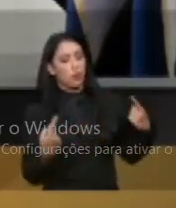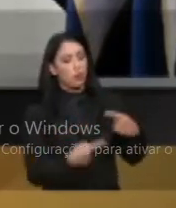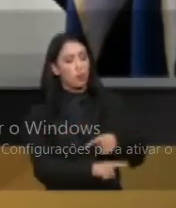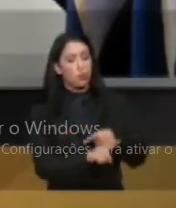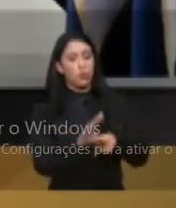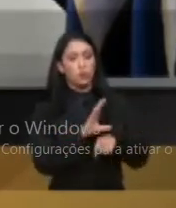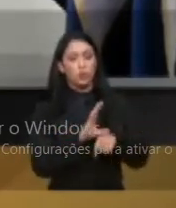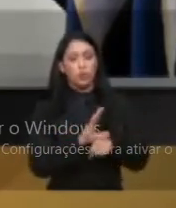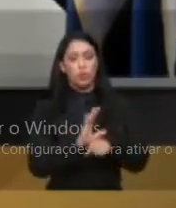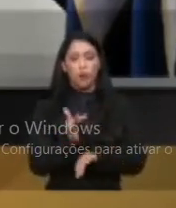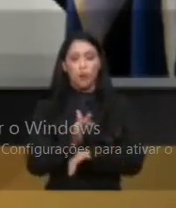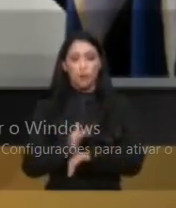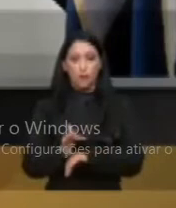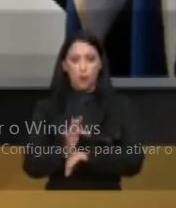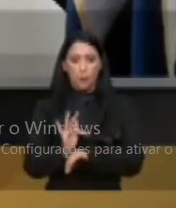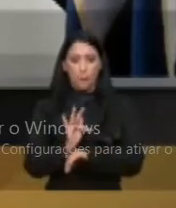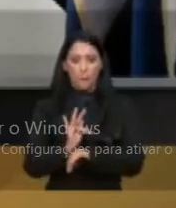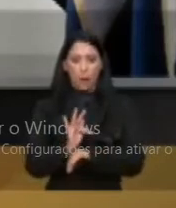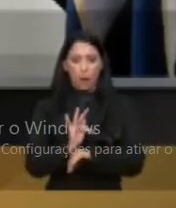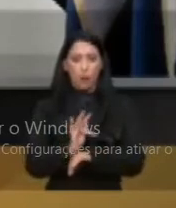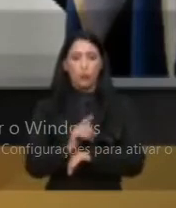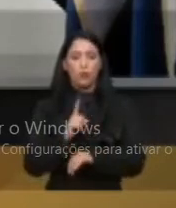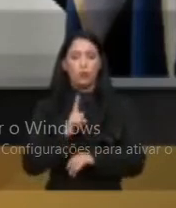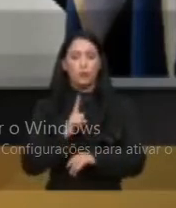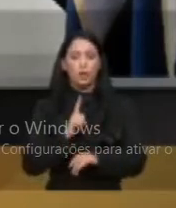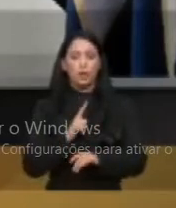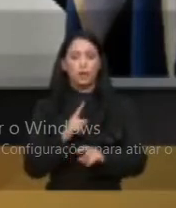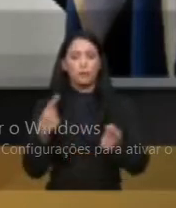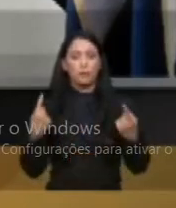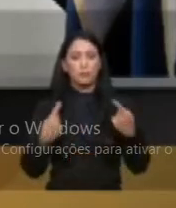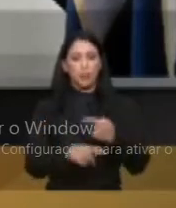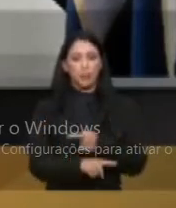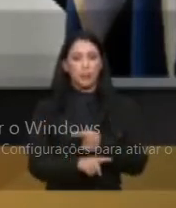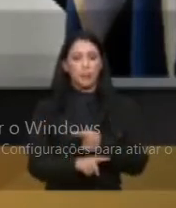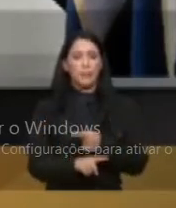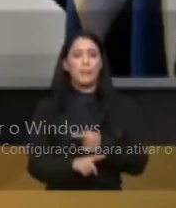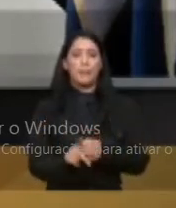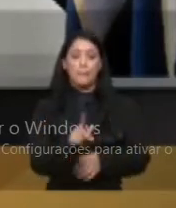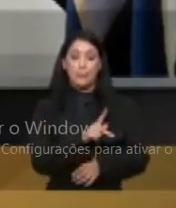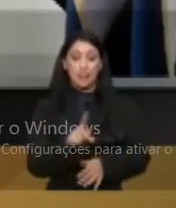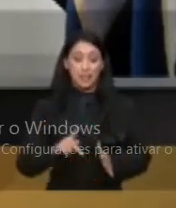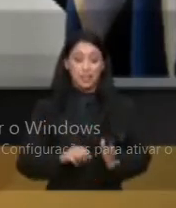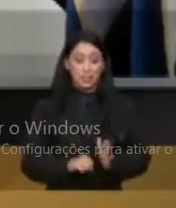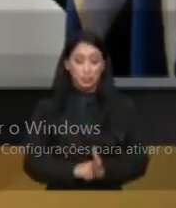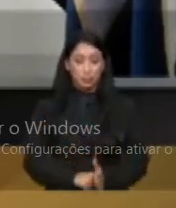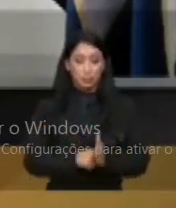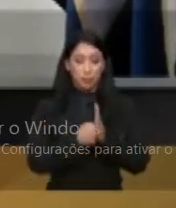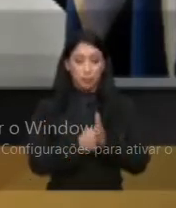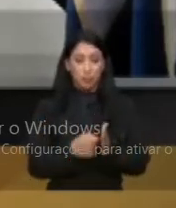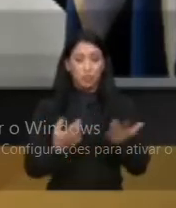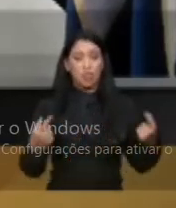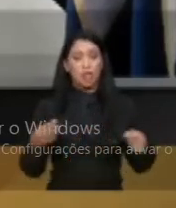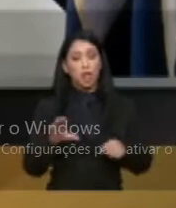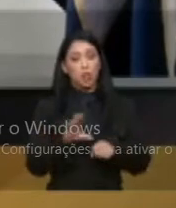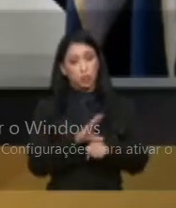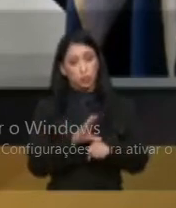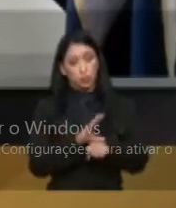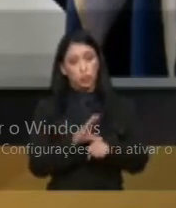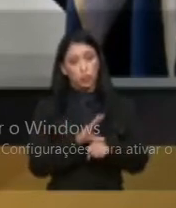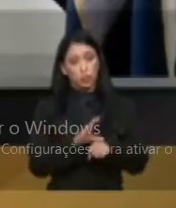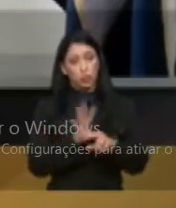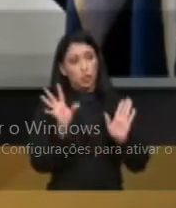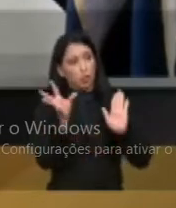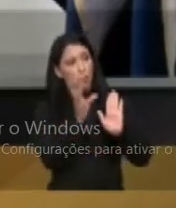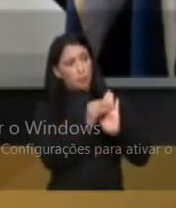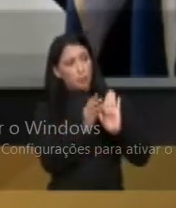ação a inconstitucionalidade formal por usurpação da iniciativa legislativa privativa do presidente da República e